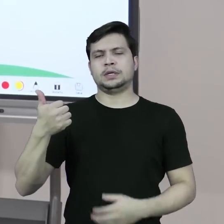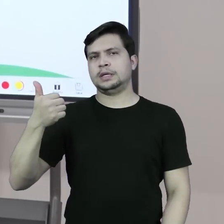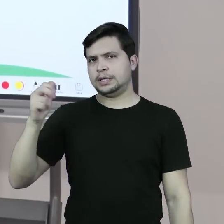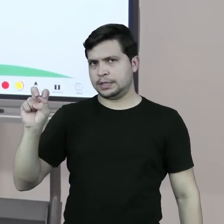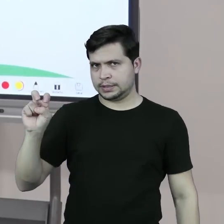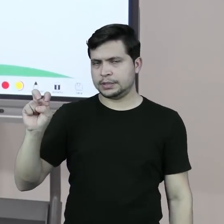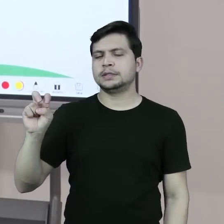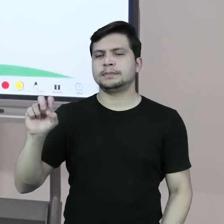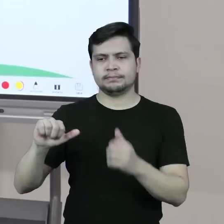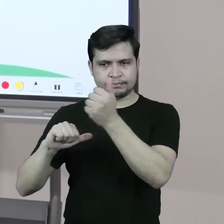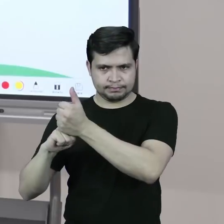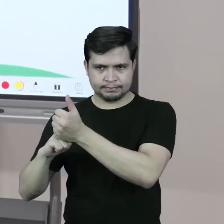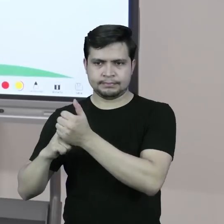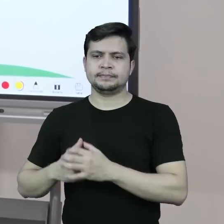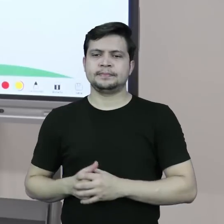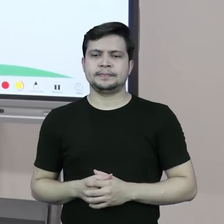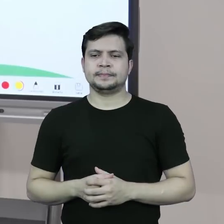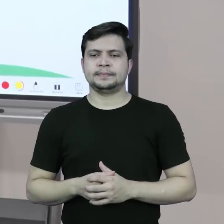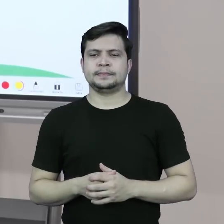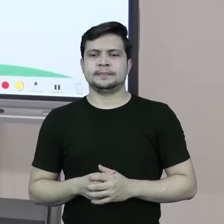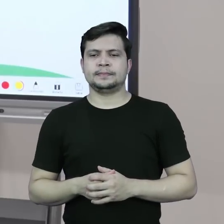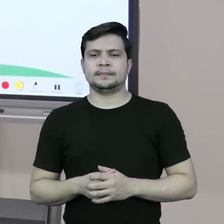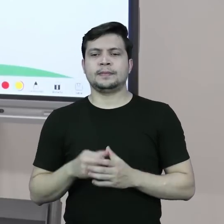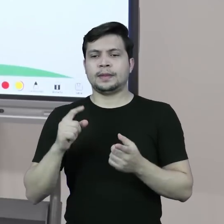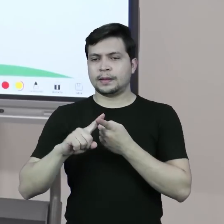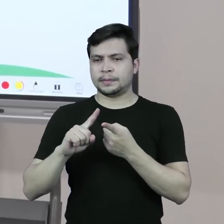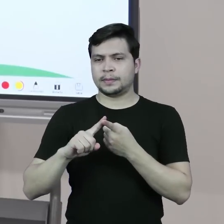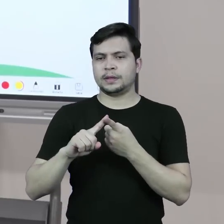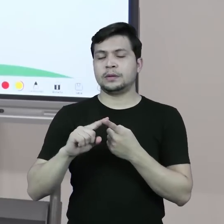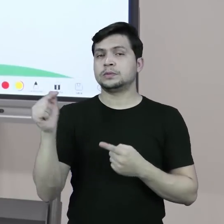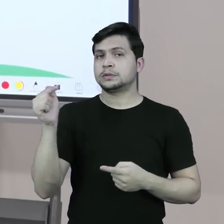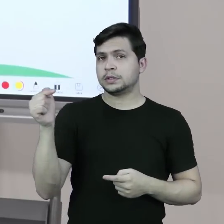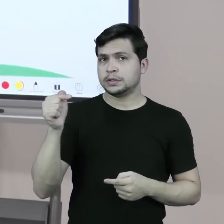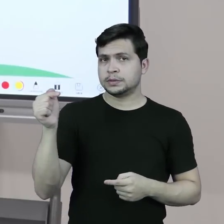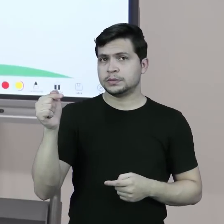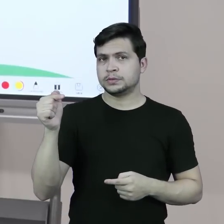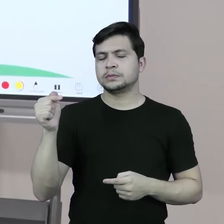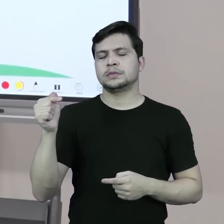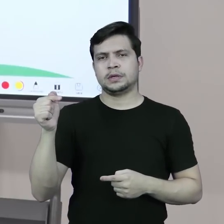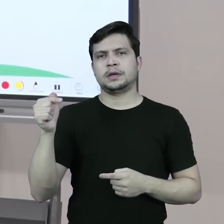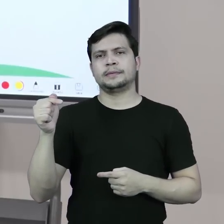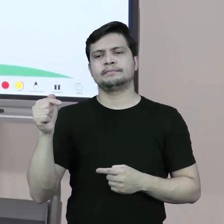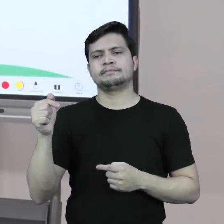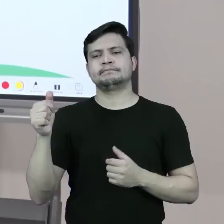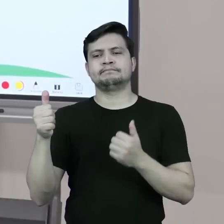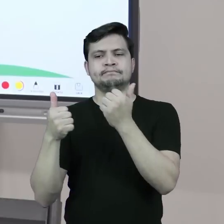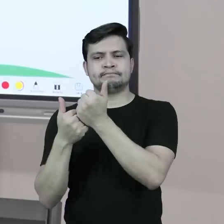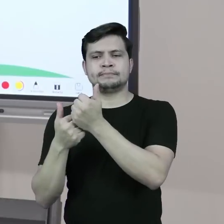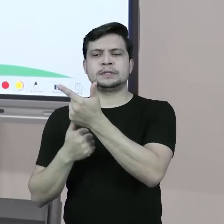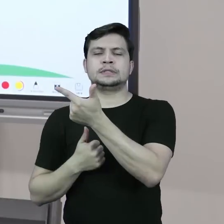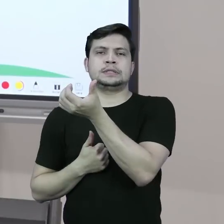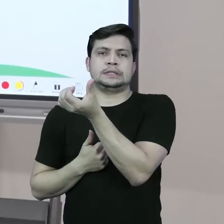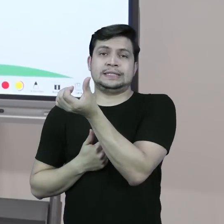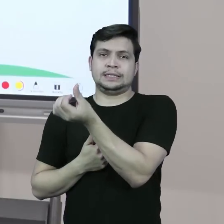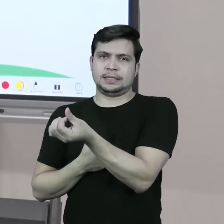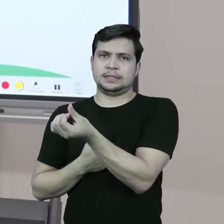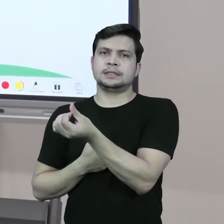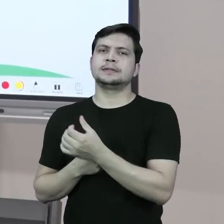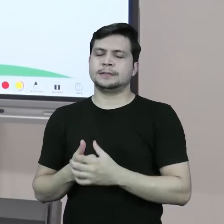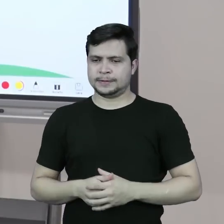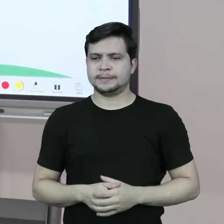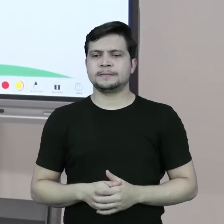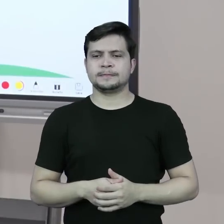números. O que eu tenho que me atentar é que se eu quero o valor central, então eu vou ter dois casos possíveis. Se essa